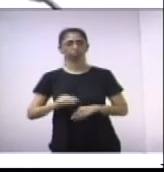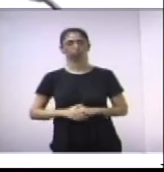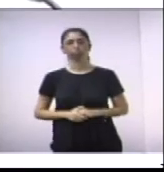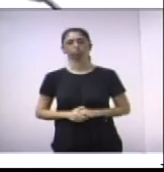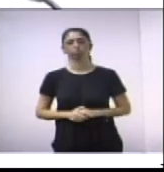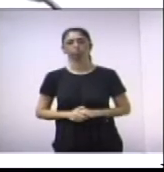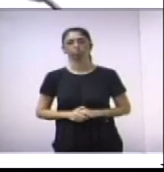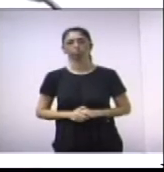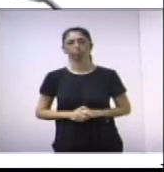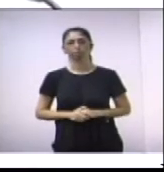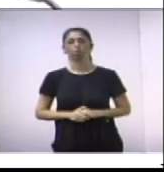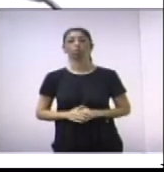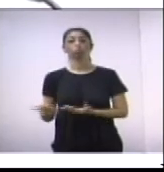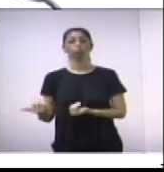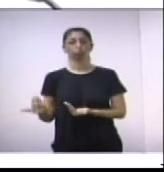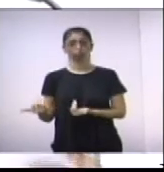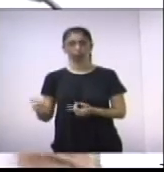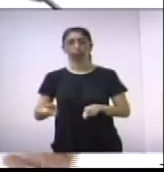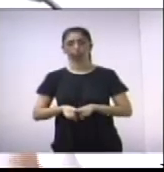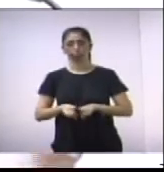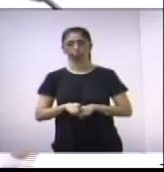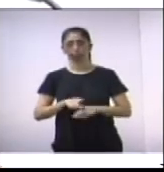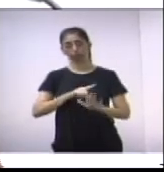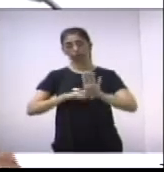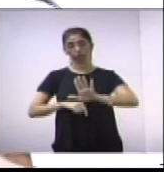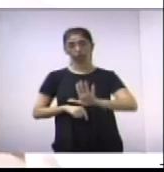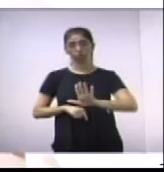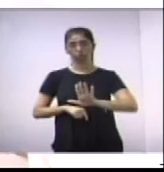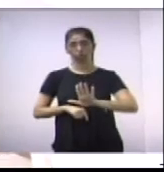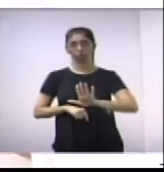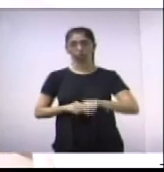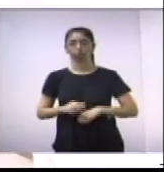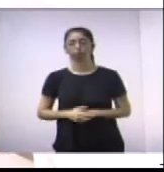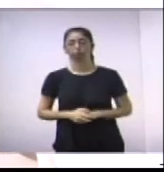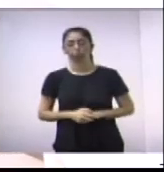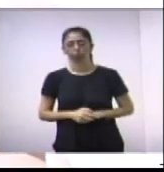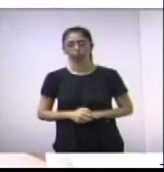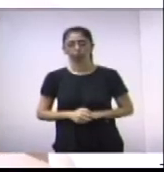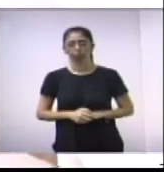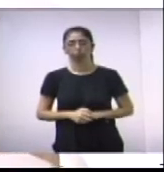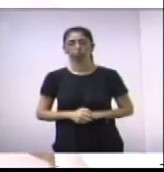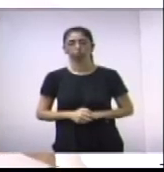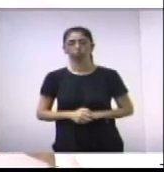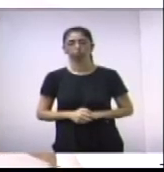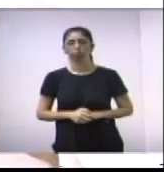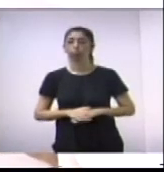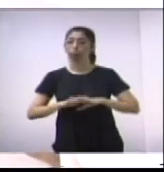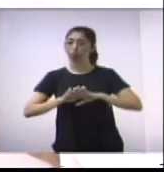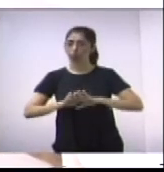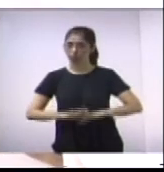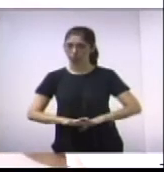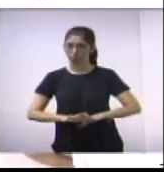e Escola de Samba Mocidade. 38. Portanto, é